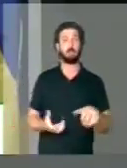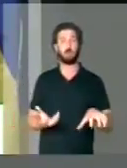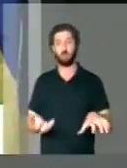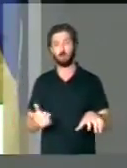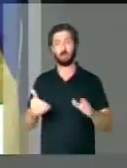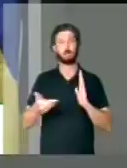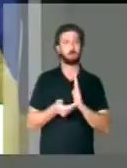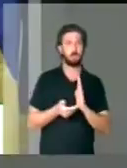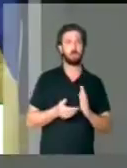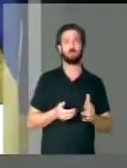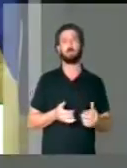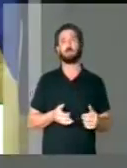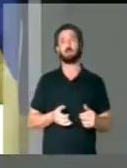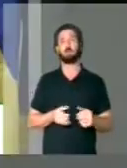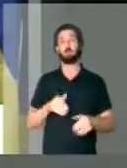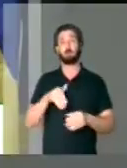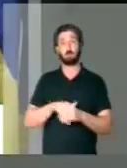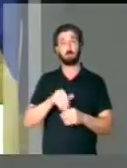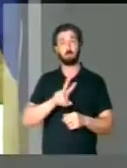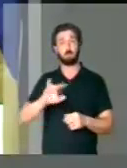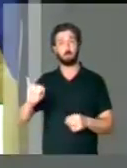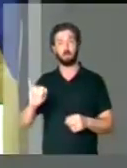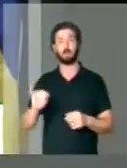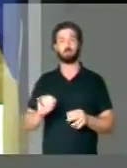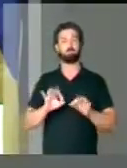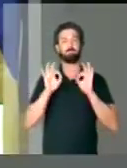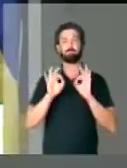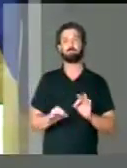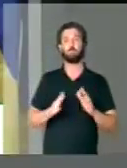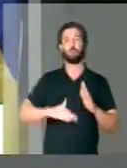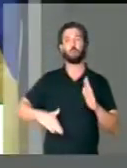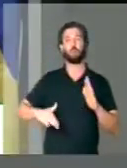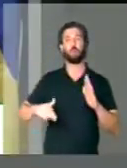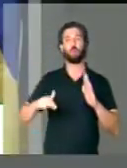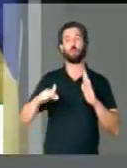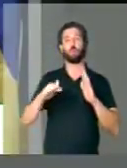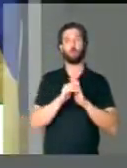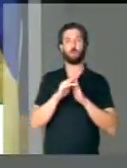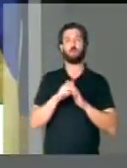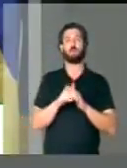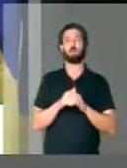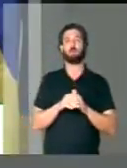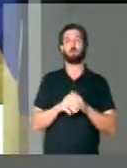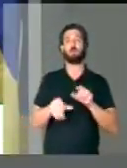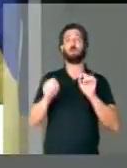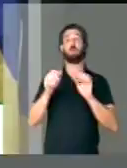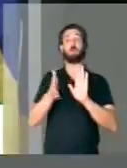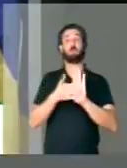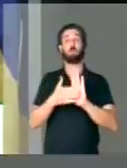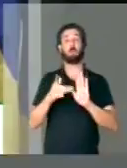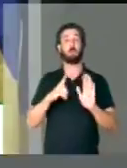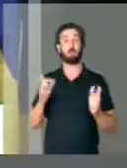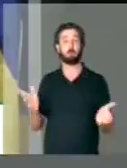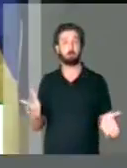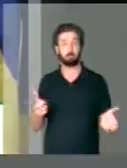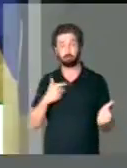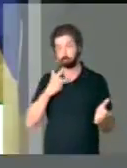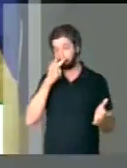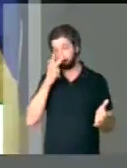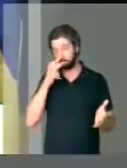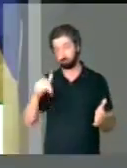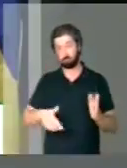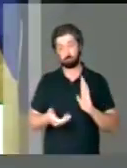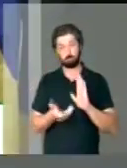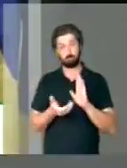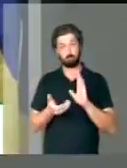essa Câmara, irá votar exatamente na integralidade o que foi proposto. Eu acho que o